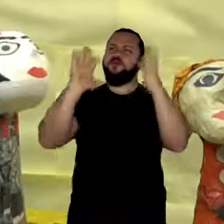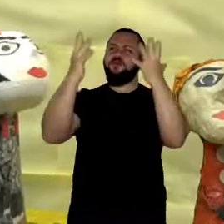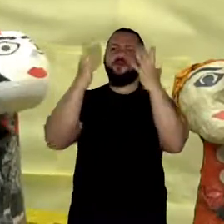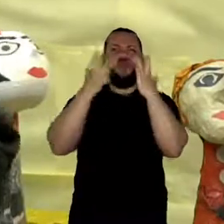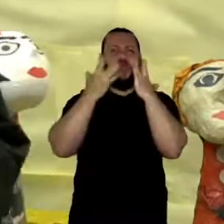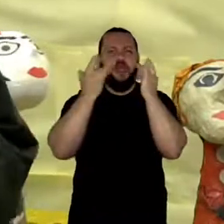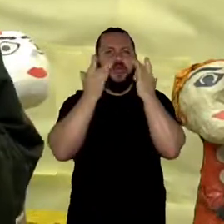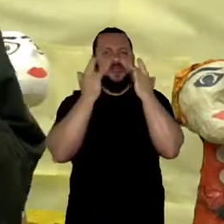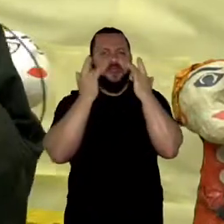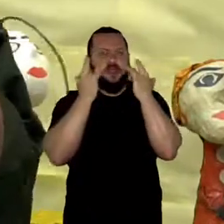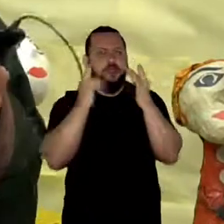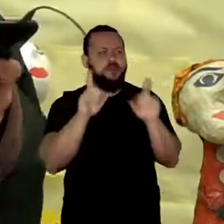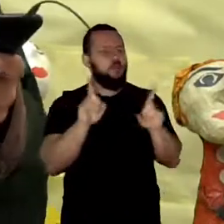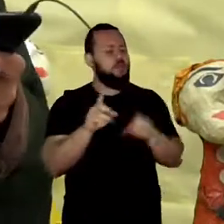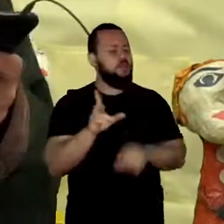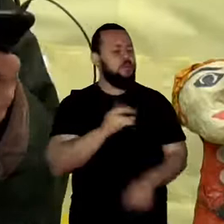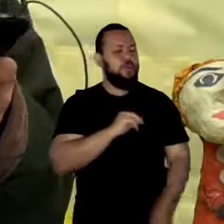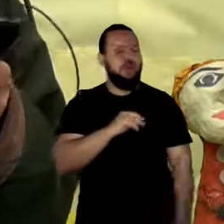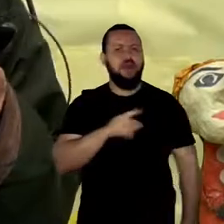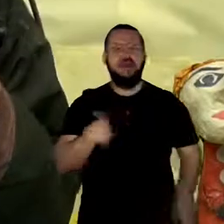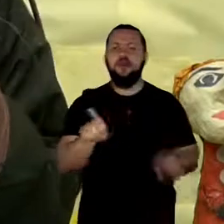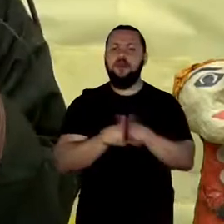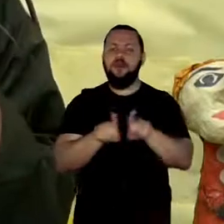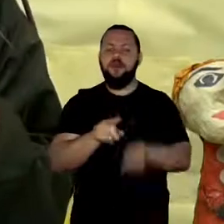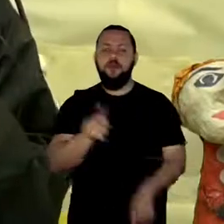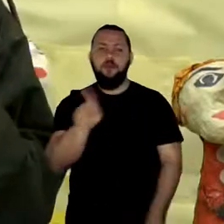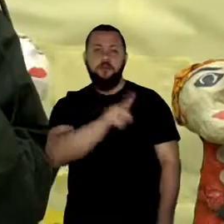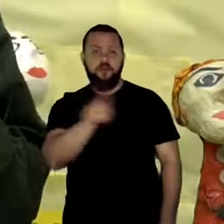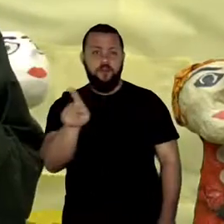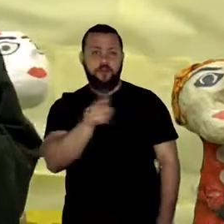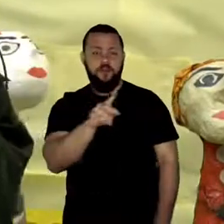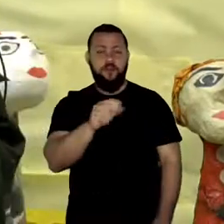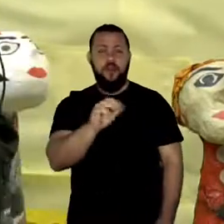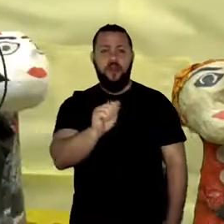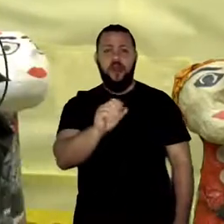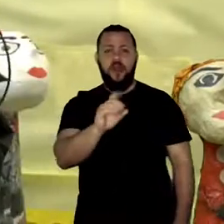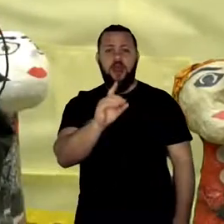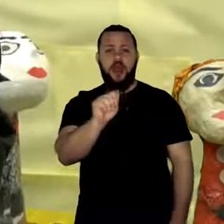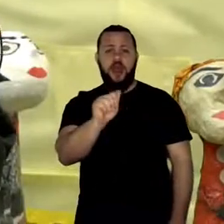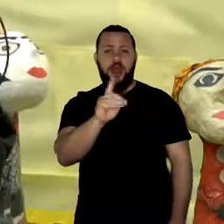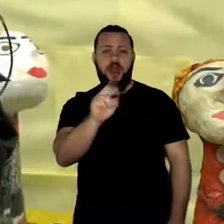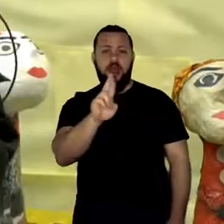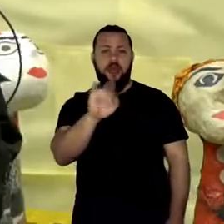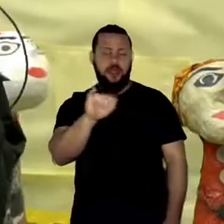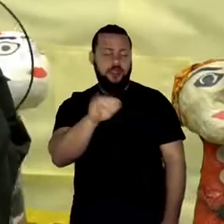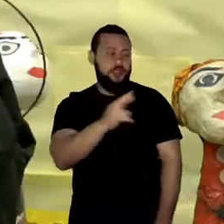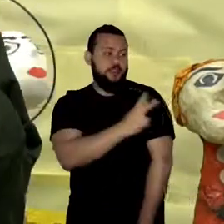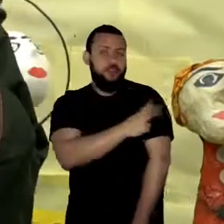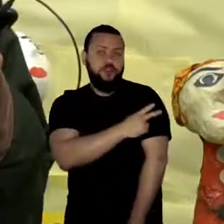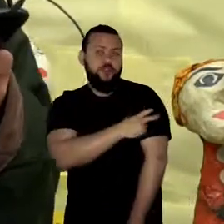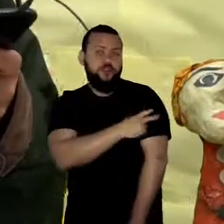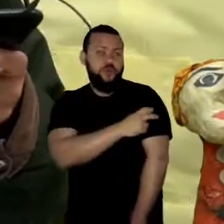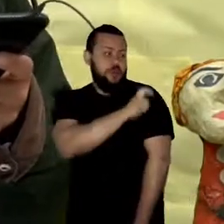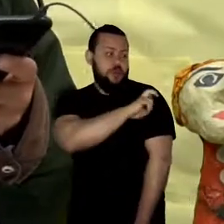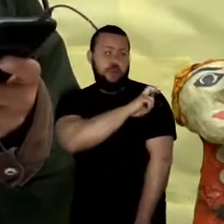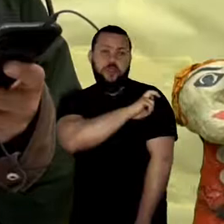professora Adri Goldfitch, do segundo e quinto ano da Escola Casinha do Saber,